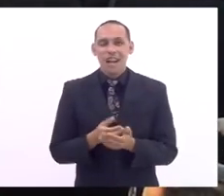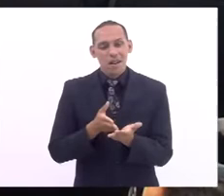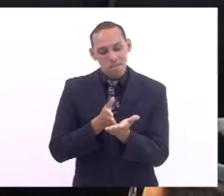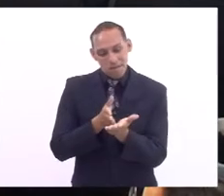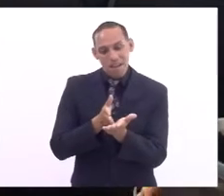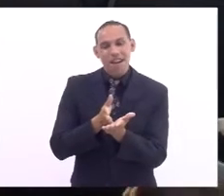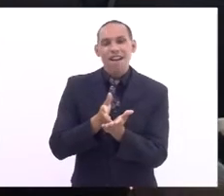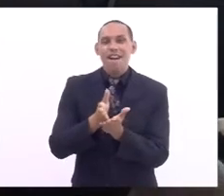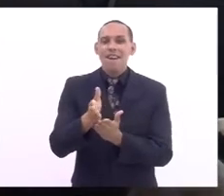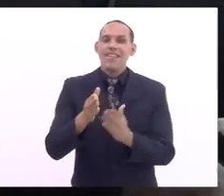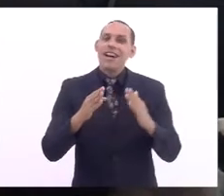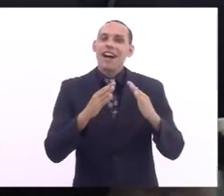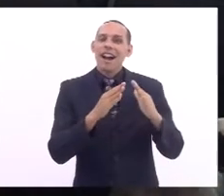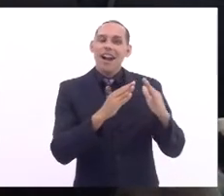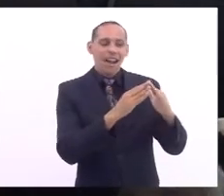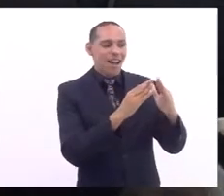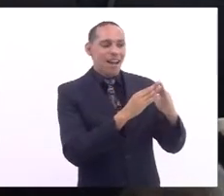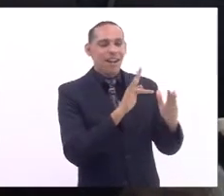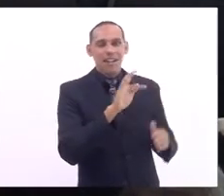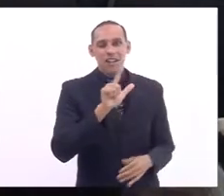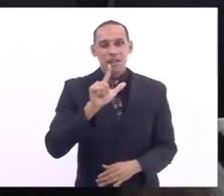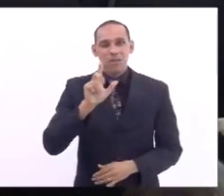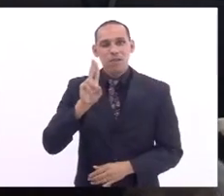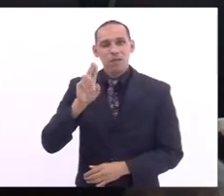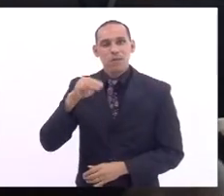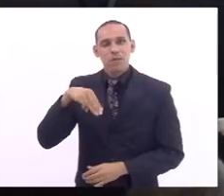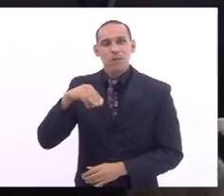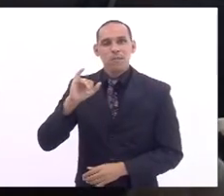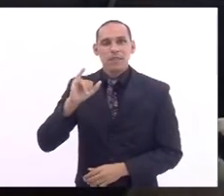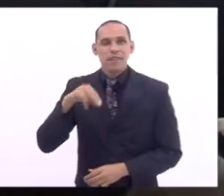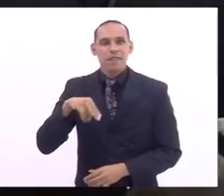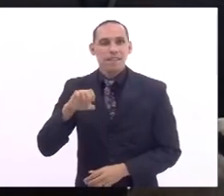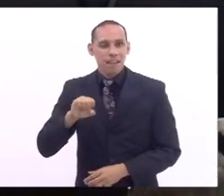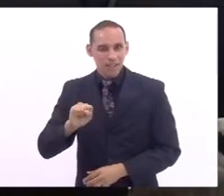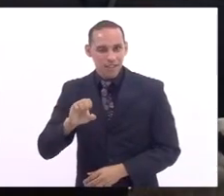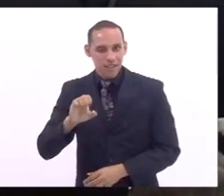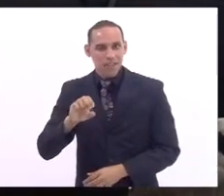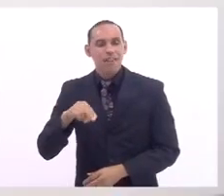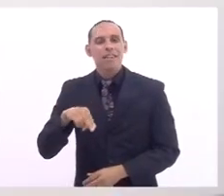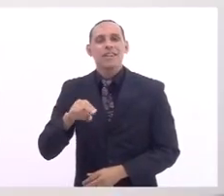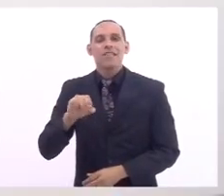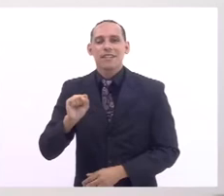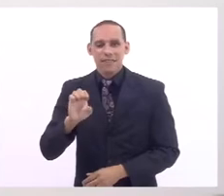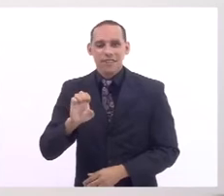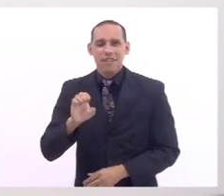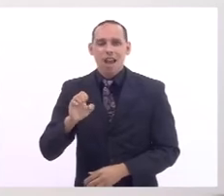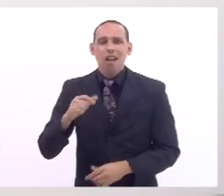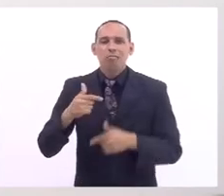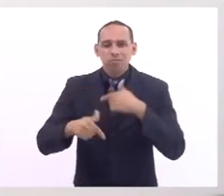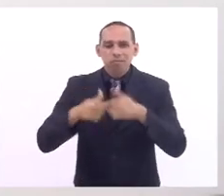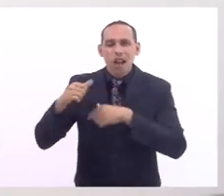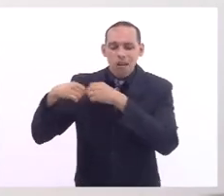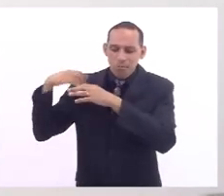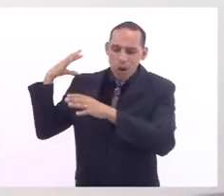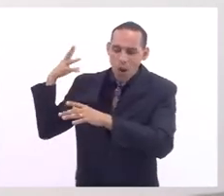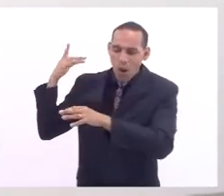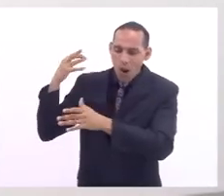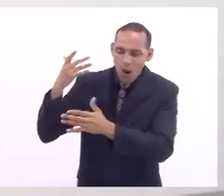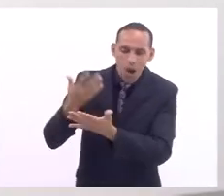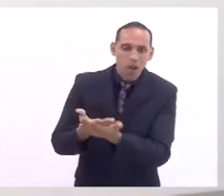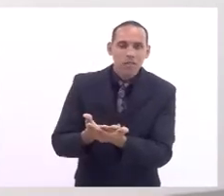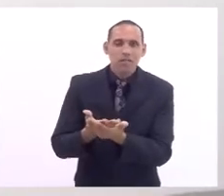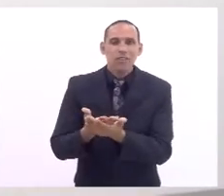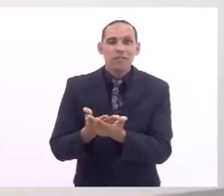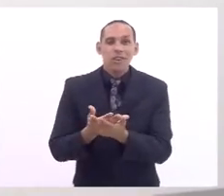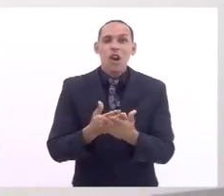trajetória da casa Fluminense o trabalho tem sido construído ao longo desses anos é o Observatório de favelas acompanha o